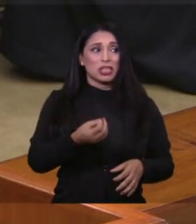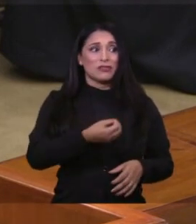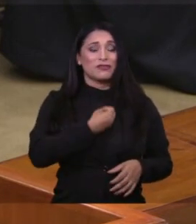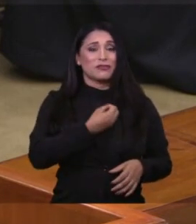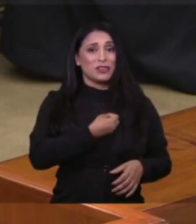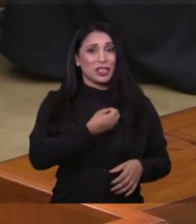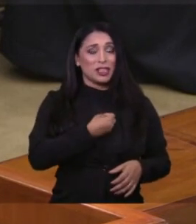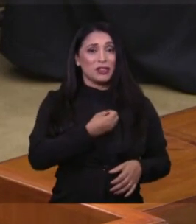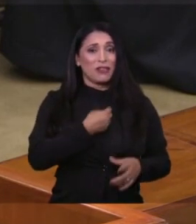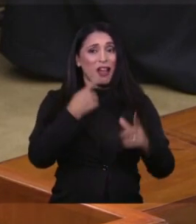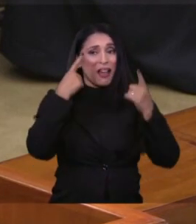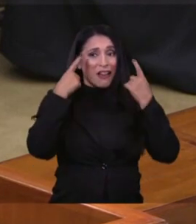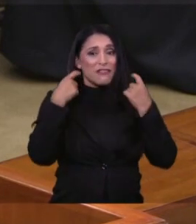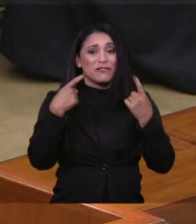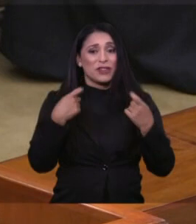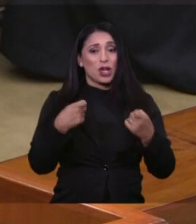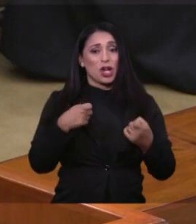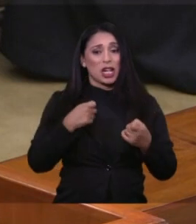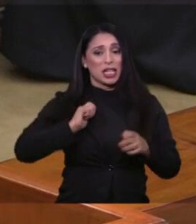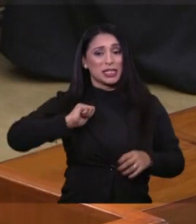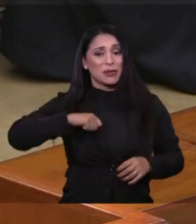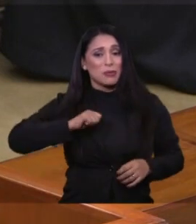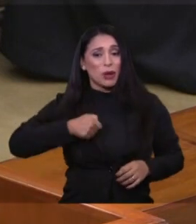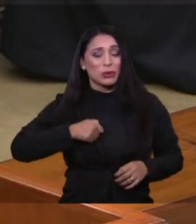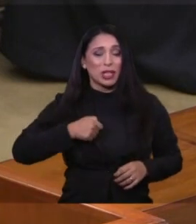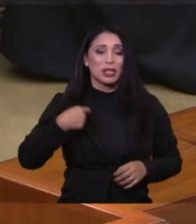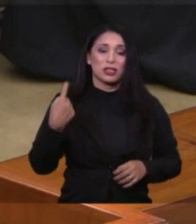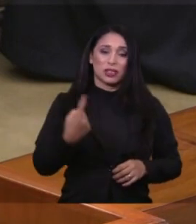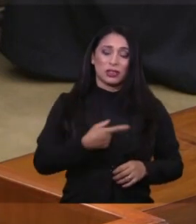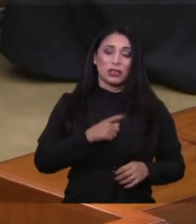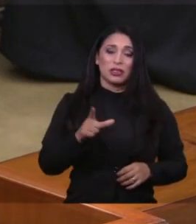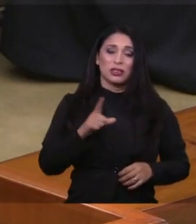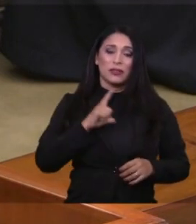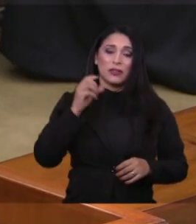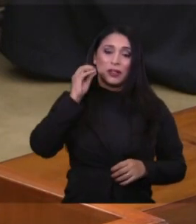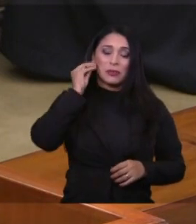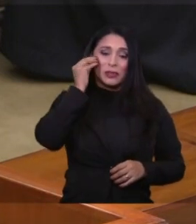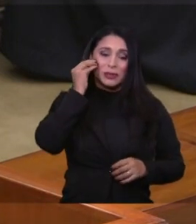mesma violência e crueldade que nós experimentamos.